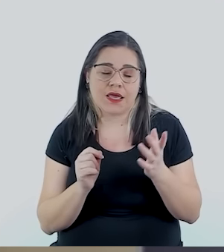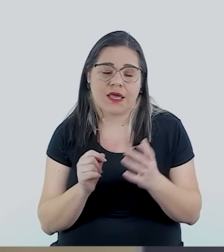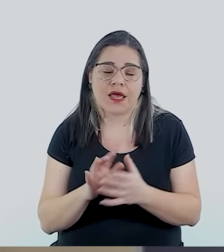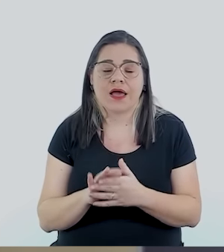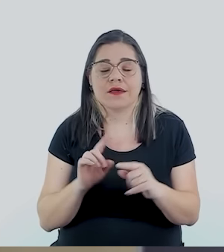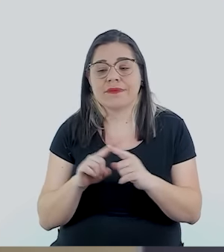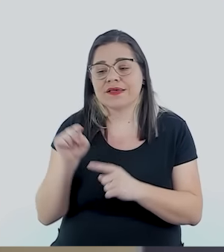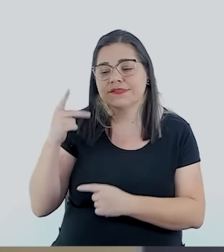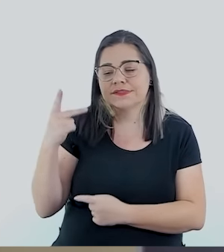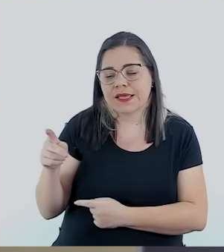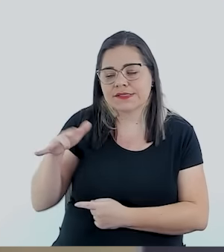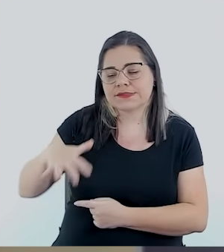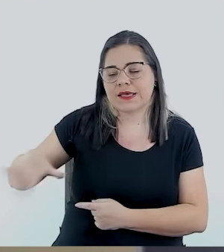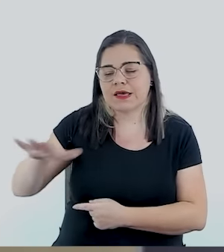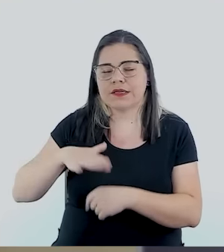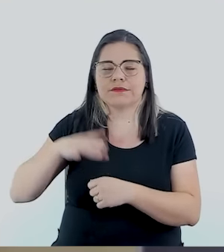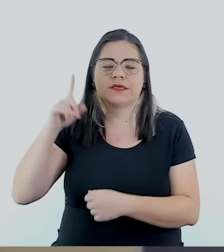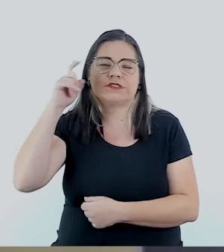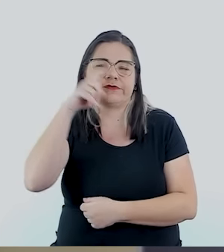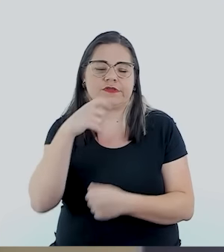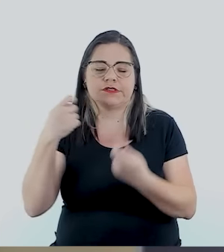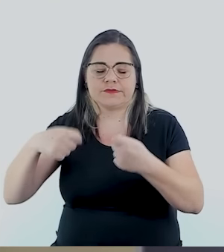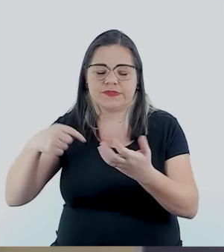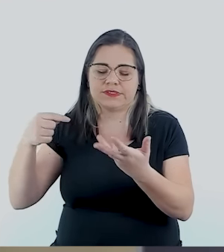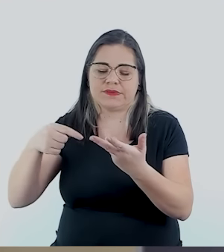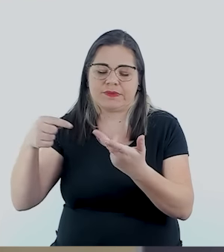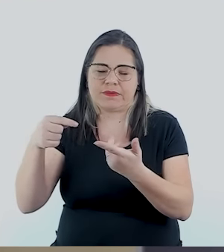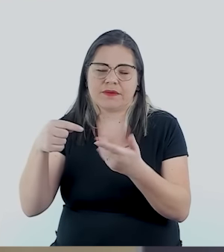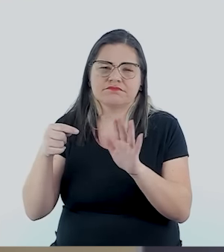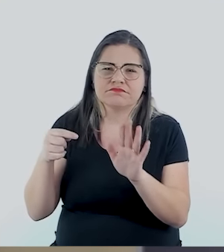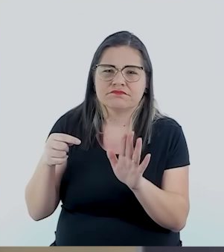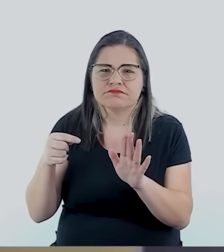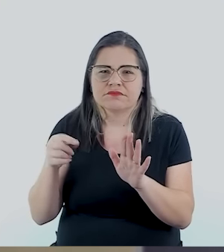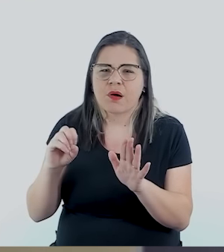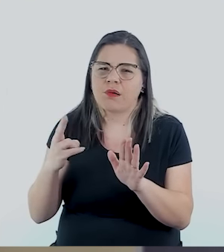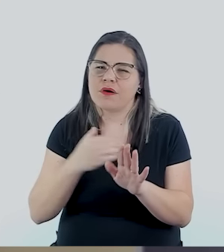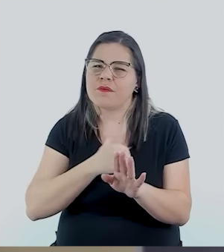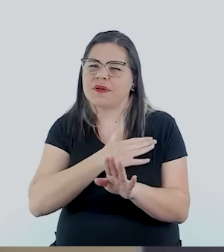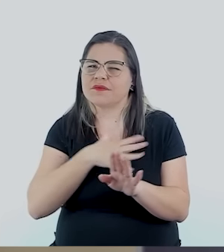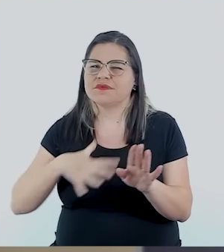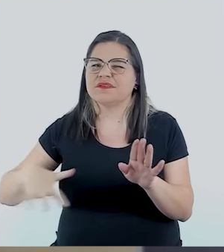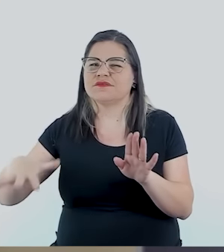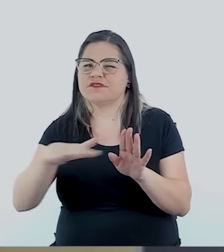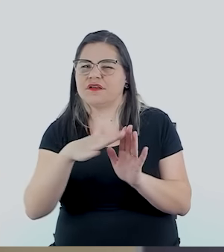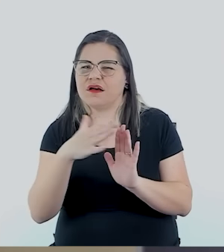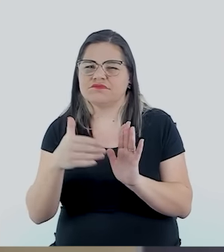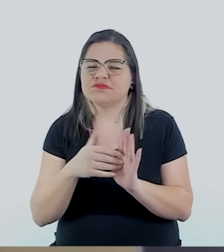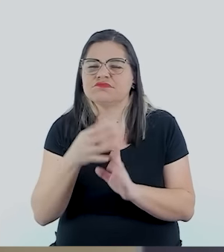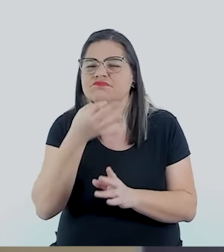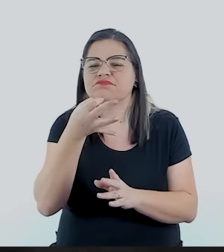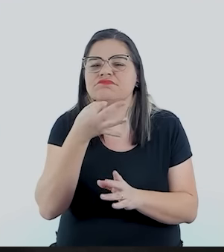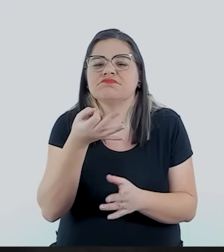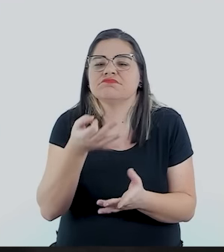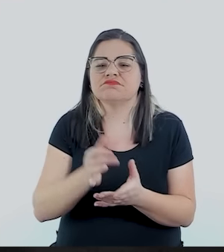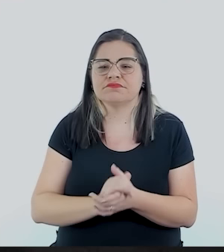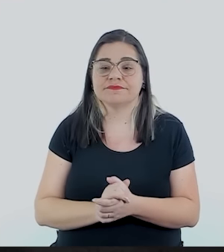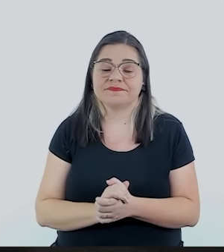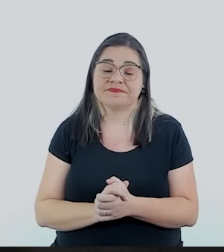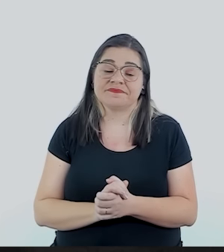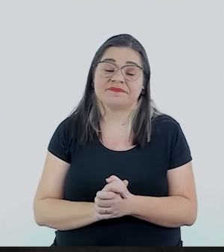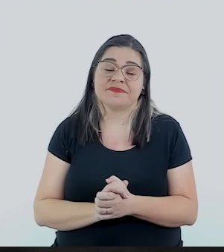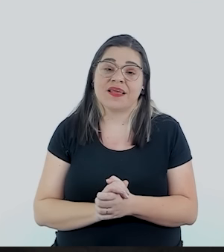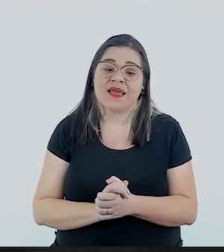Ah mas é que nesse setor não dá precisa disso daquilo mas eu acho que é é meio o preconceito é geral né O que que vocês acham acho